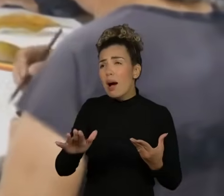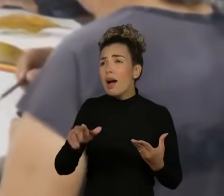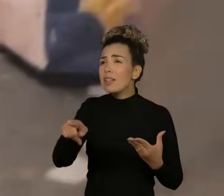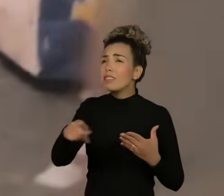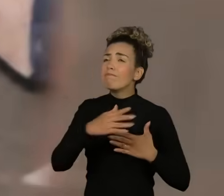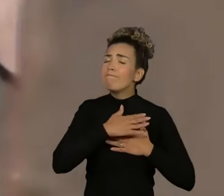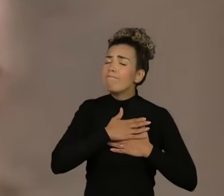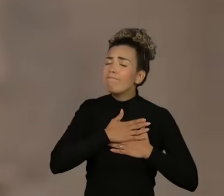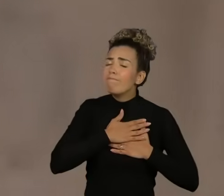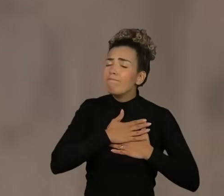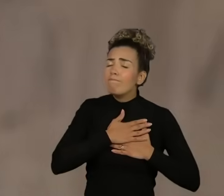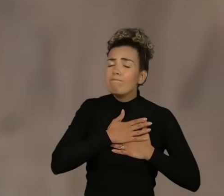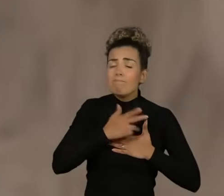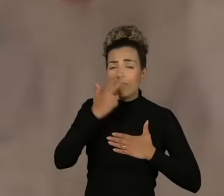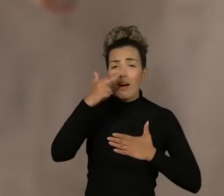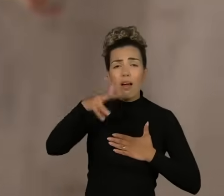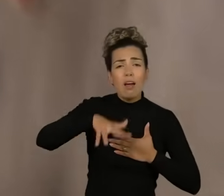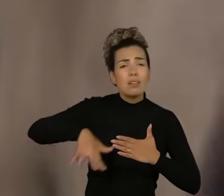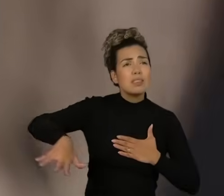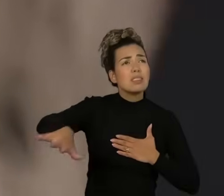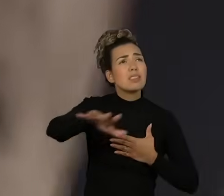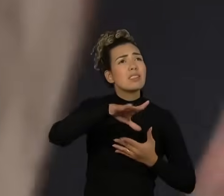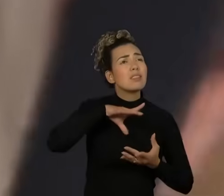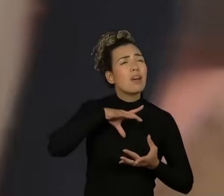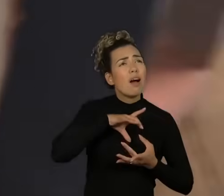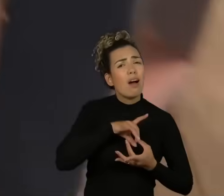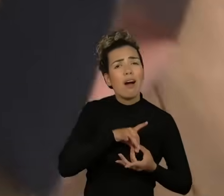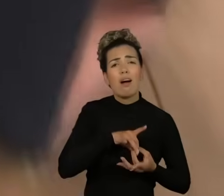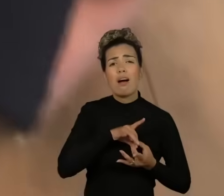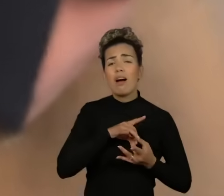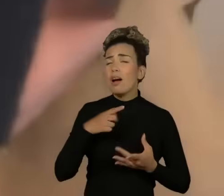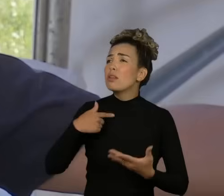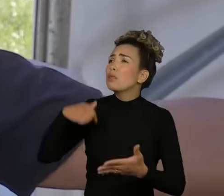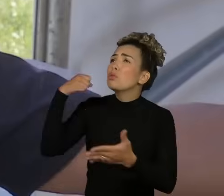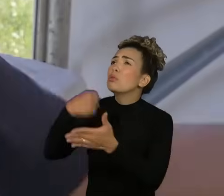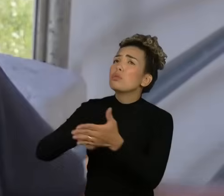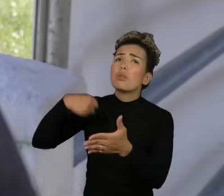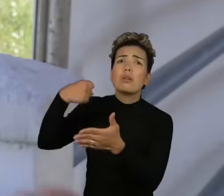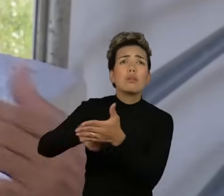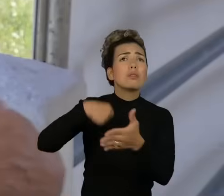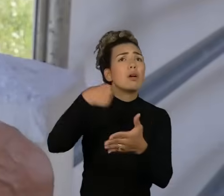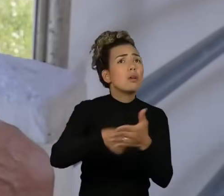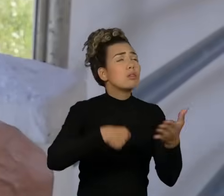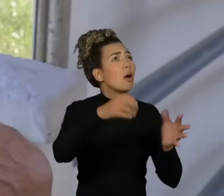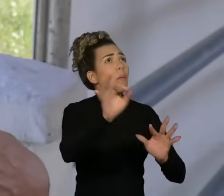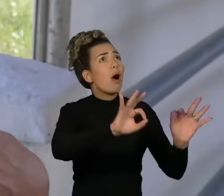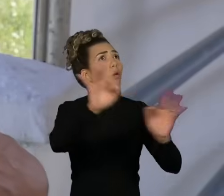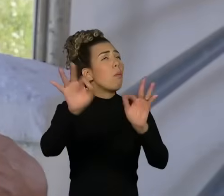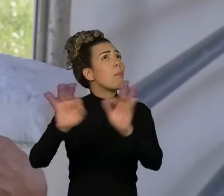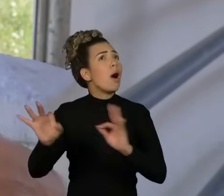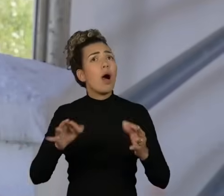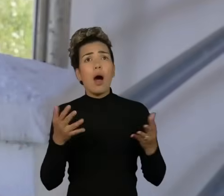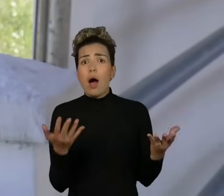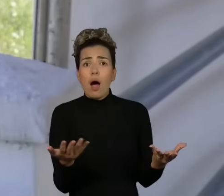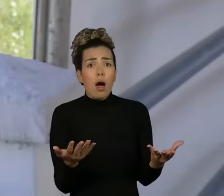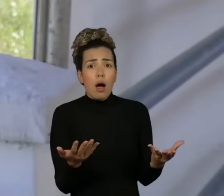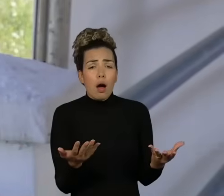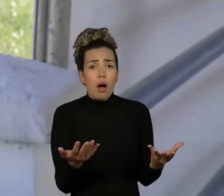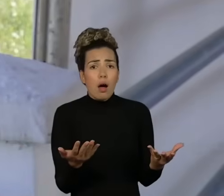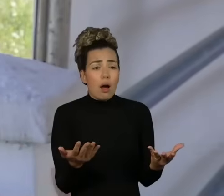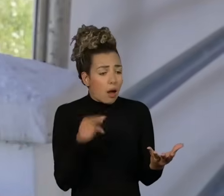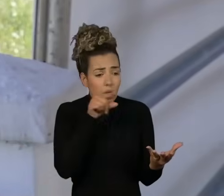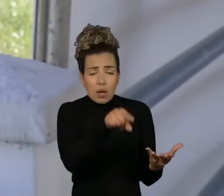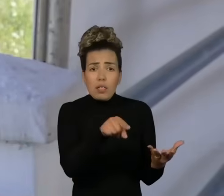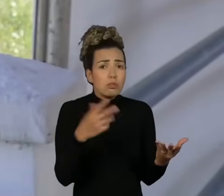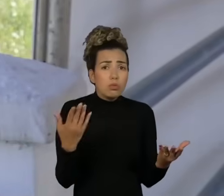pessoas. A gente fica brigando o tempo todo pela manutenção de um lugar que o Estado devia